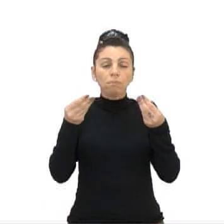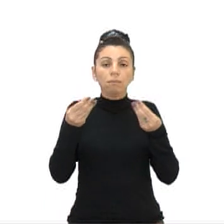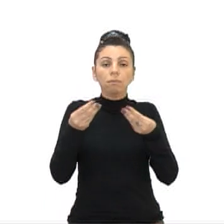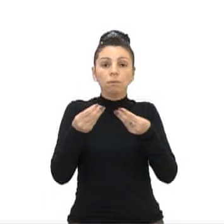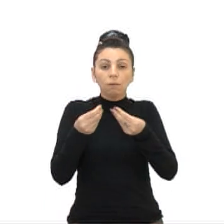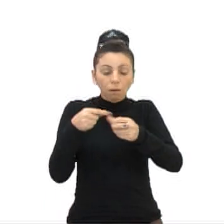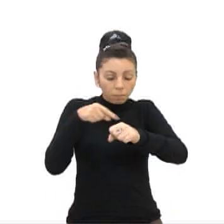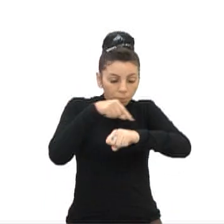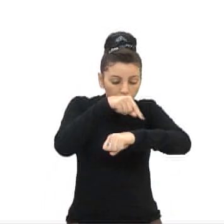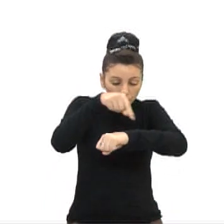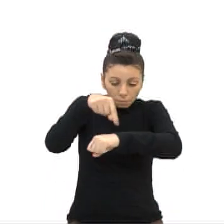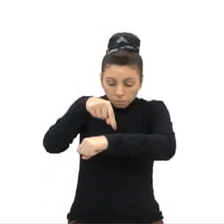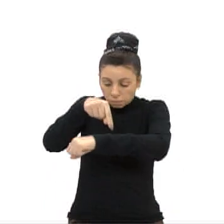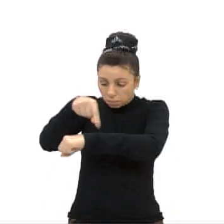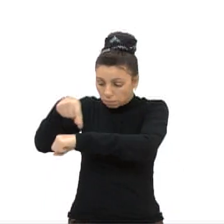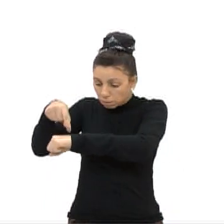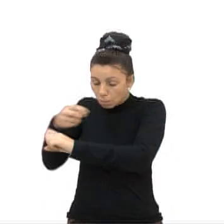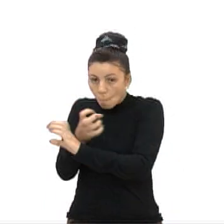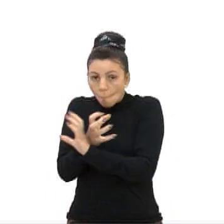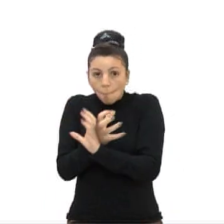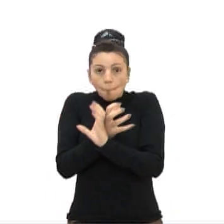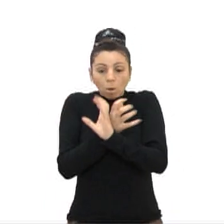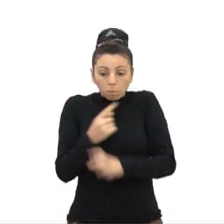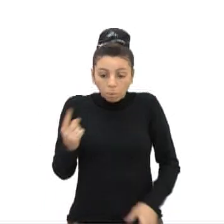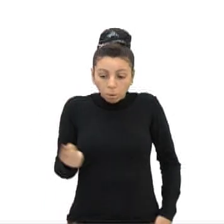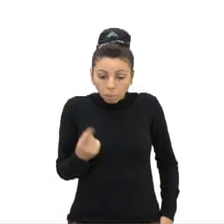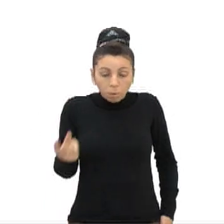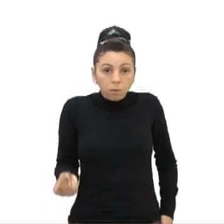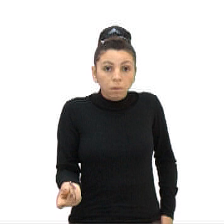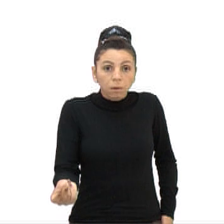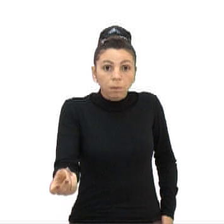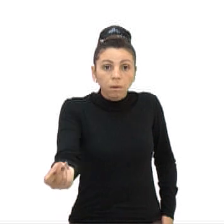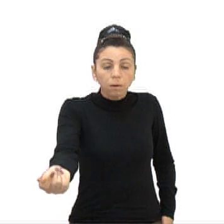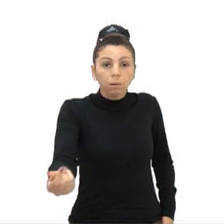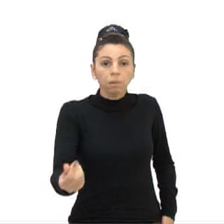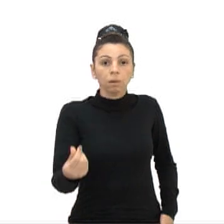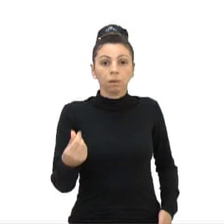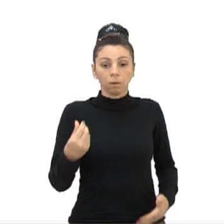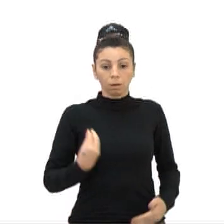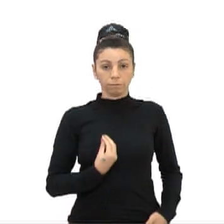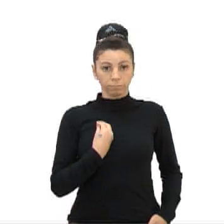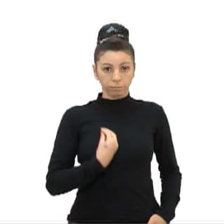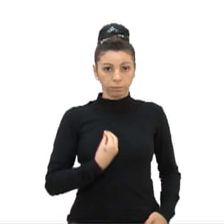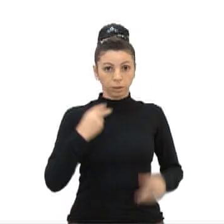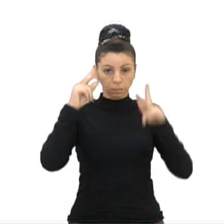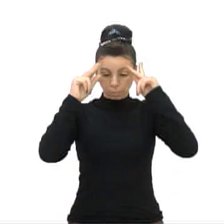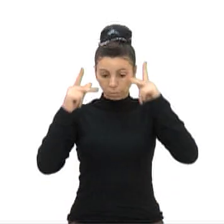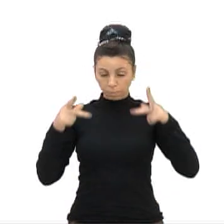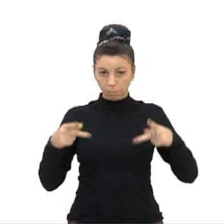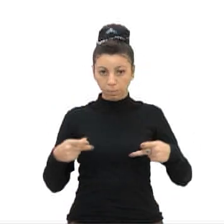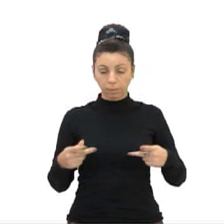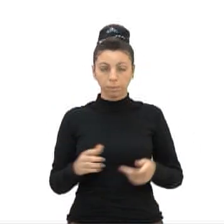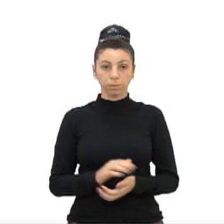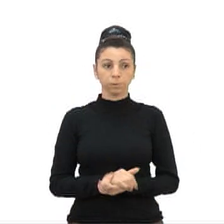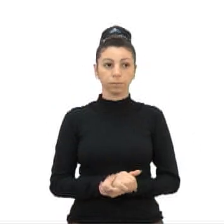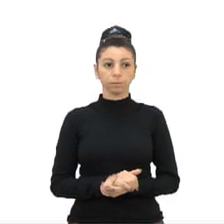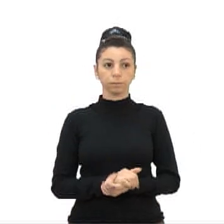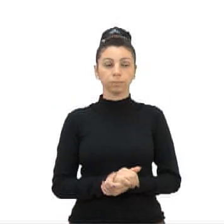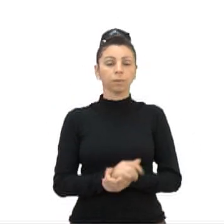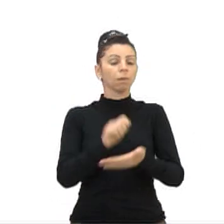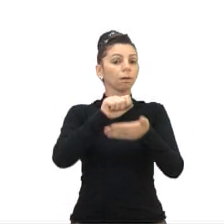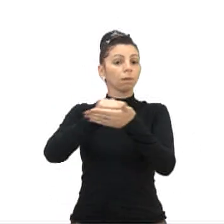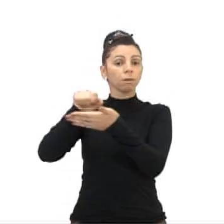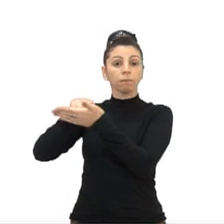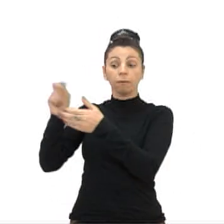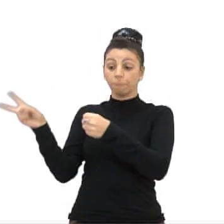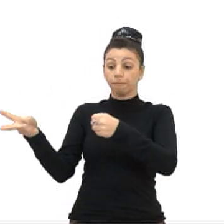o vazio silêncio da eternidade da espécie. Quais verbos estão presentes nessas frases? E em qual tempo? Então,